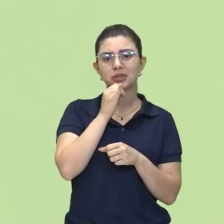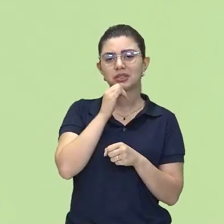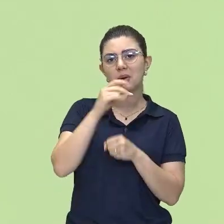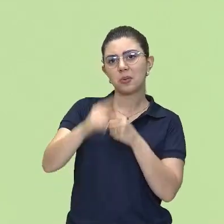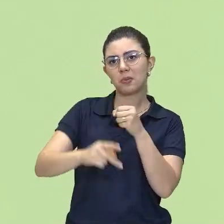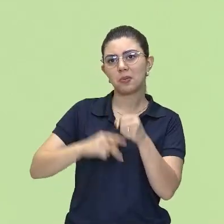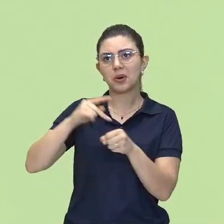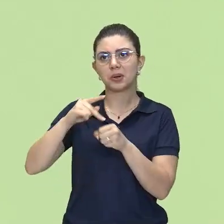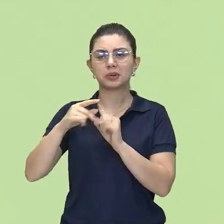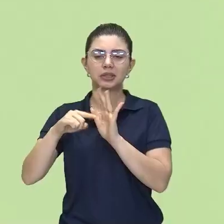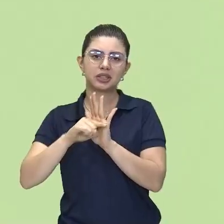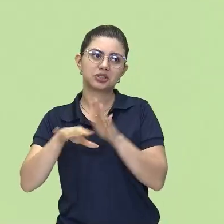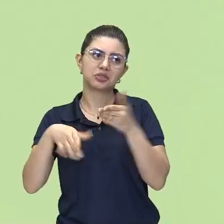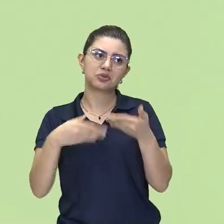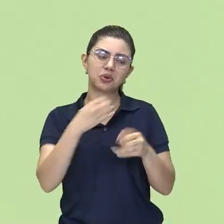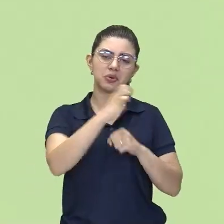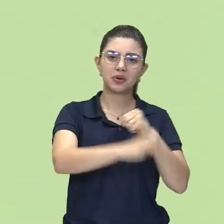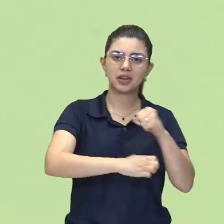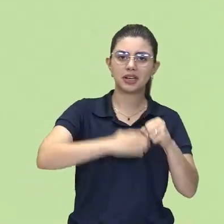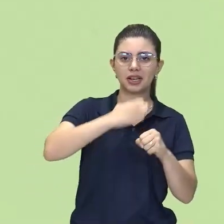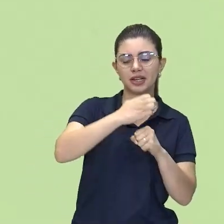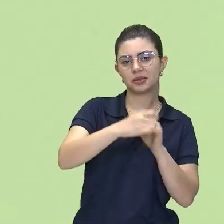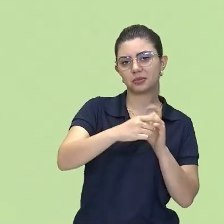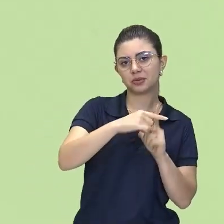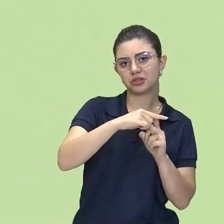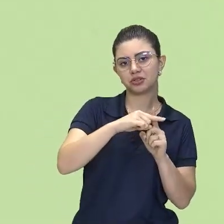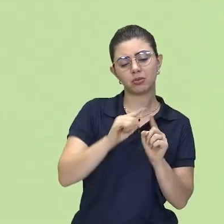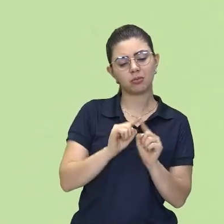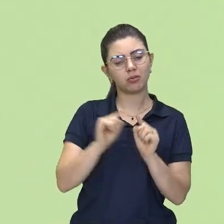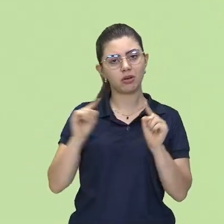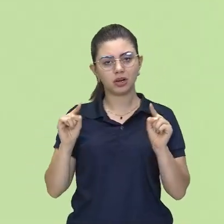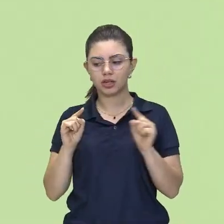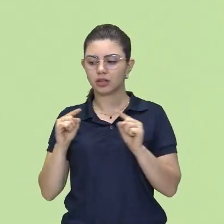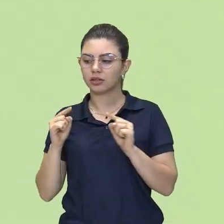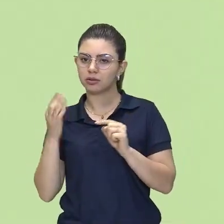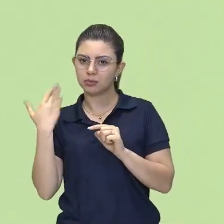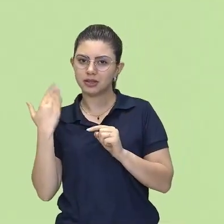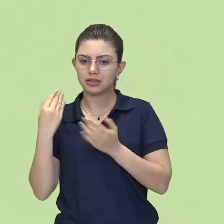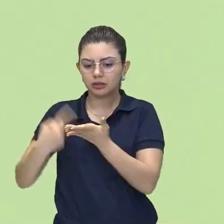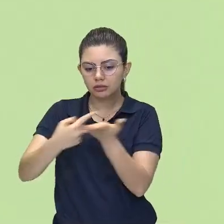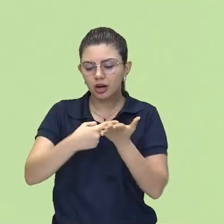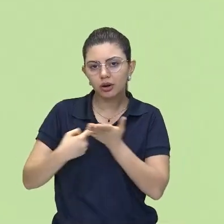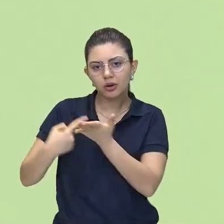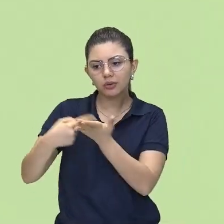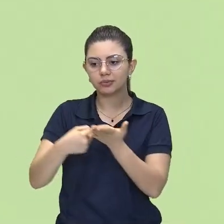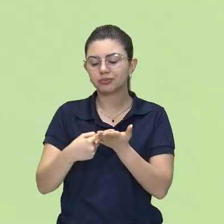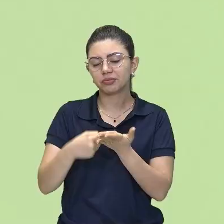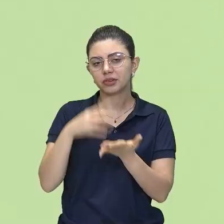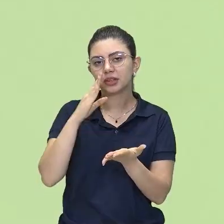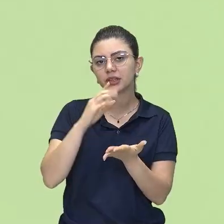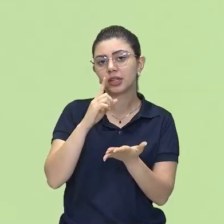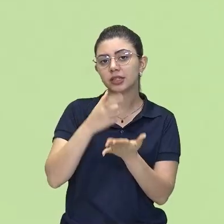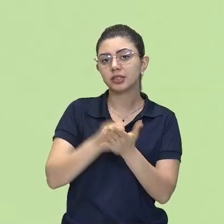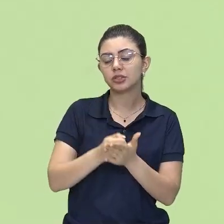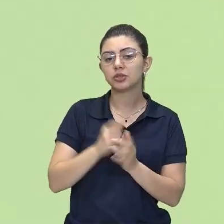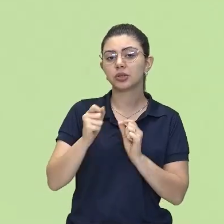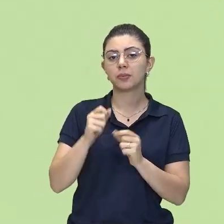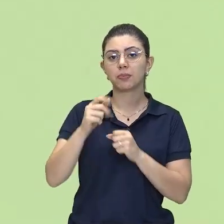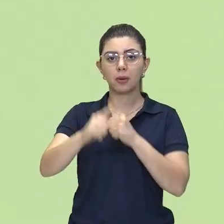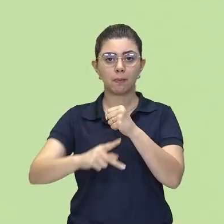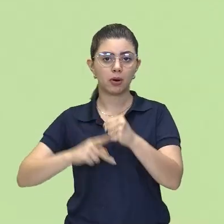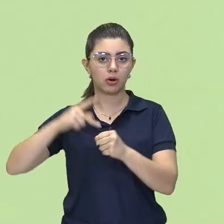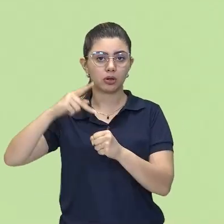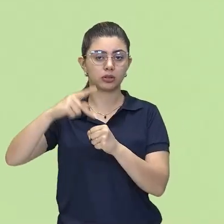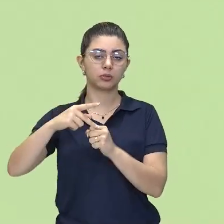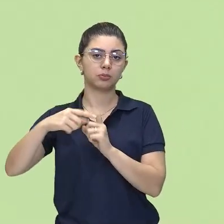negativo e o elétron o positivo, mas, por convenção, a gente atribui carga elétrica positiva para o próton e carga